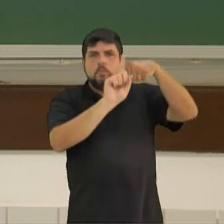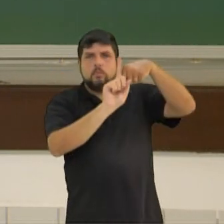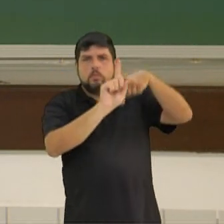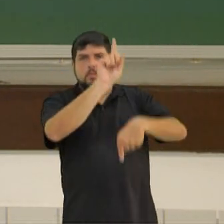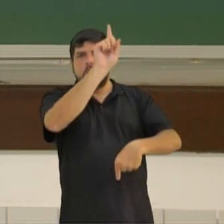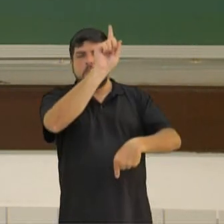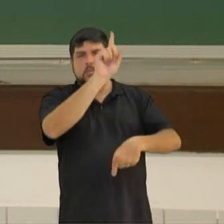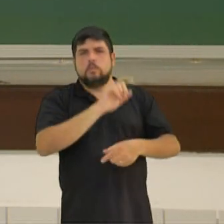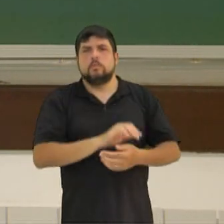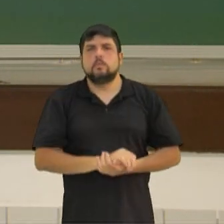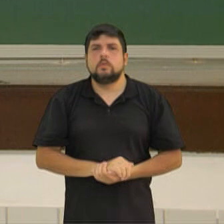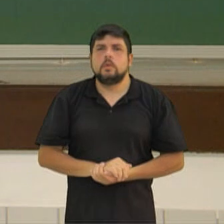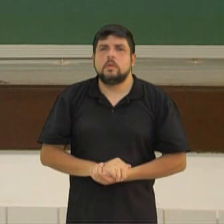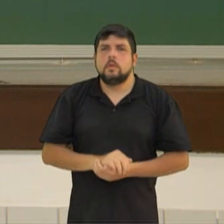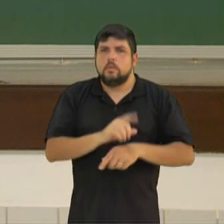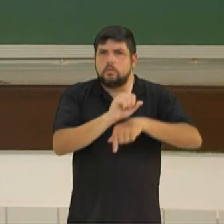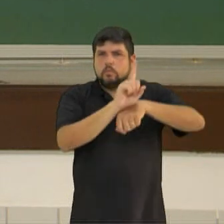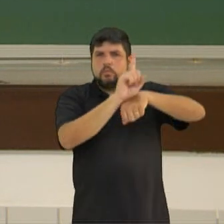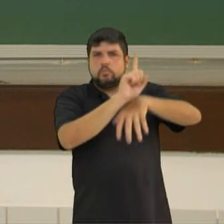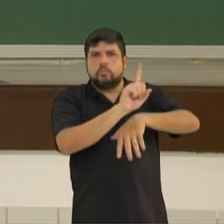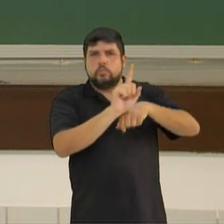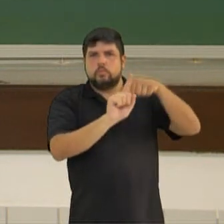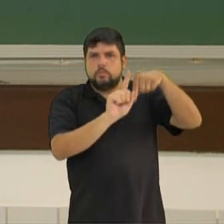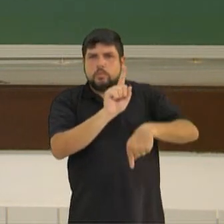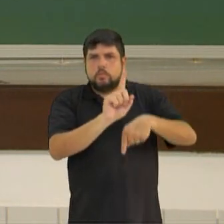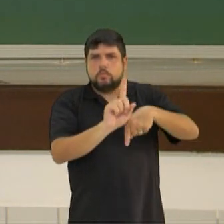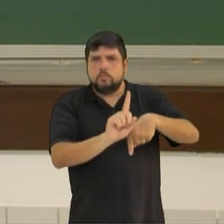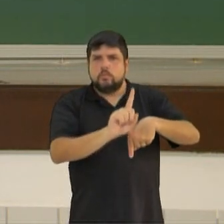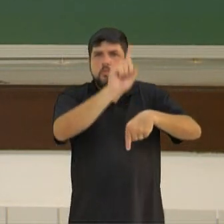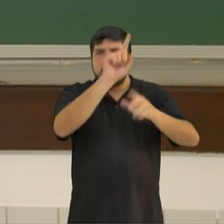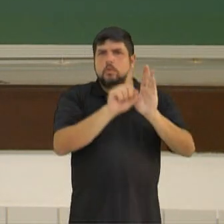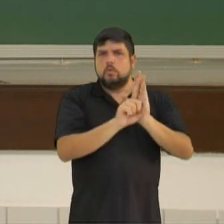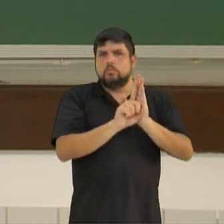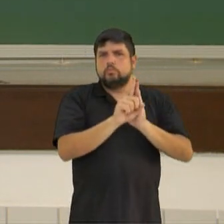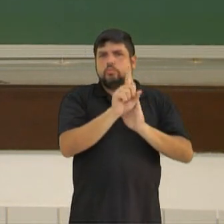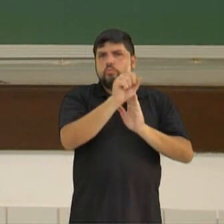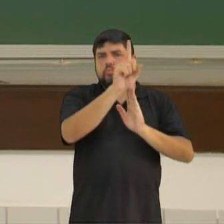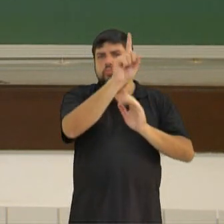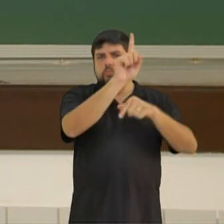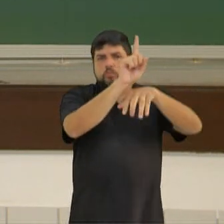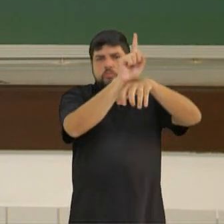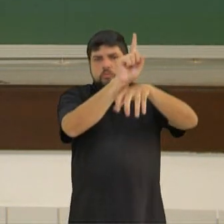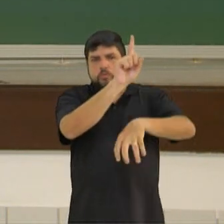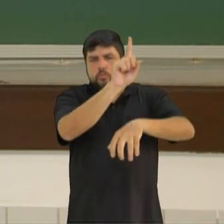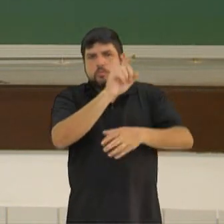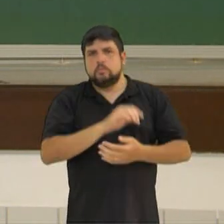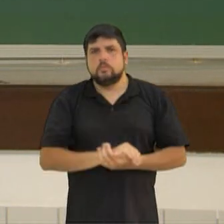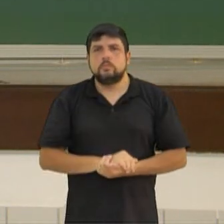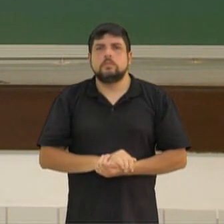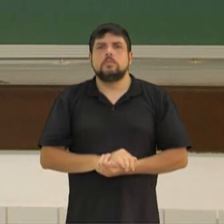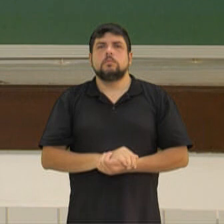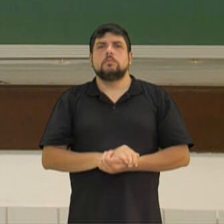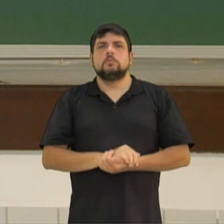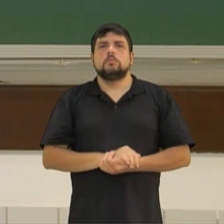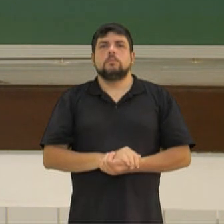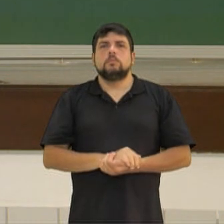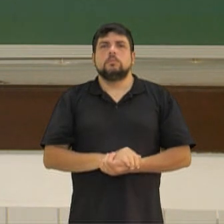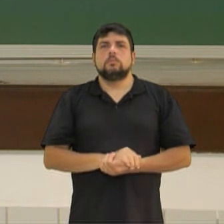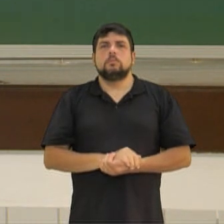foguete, e essa combustão para baixo, que é esse fogo, esse combustível sendo queimado.